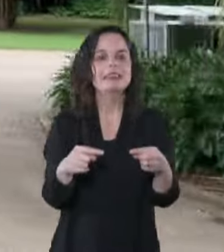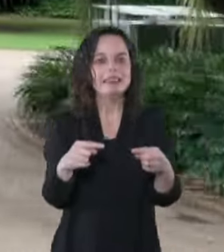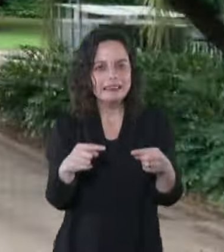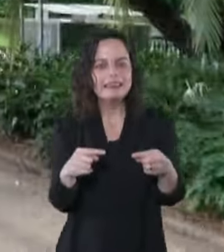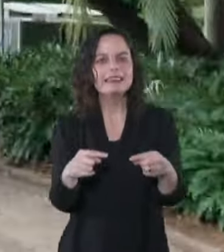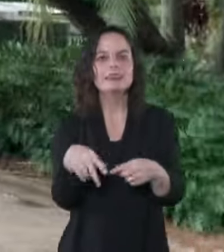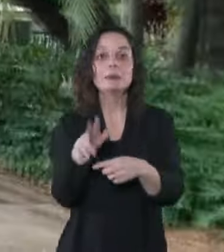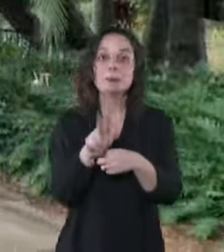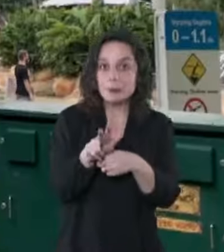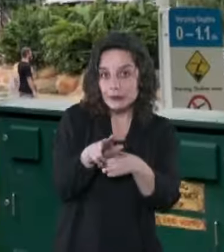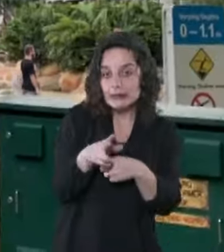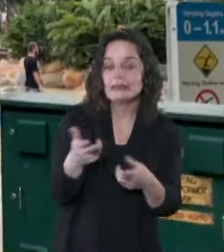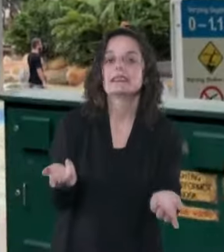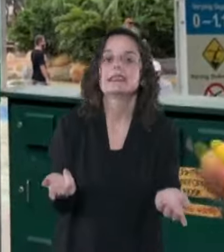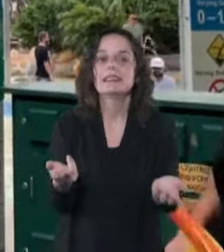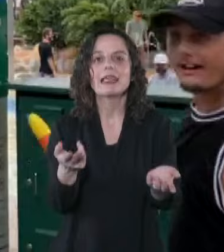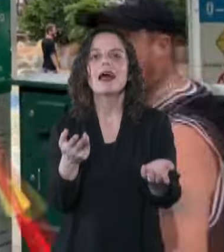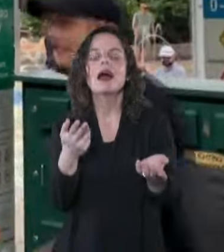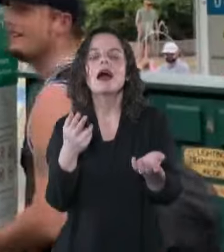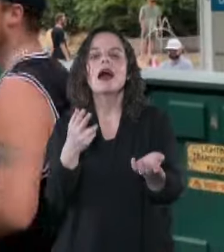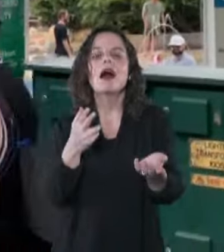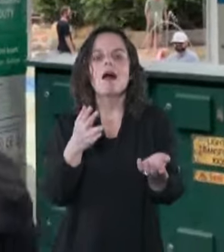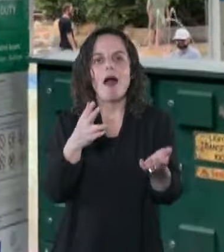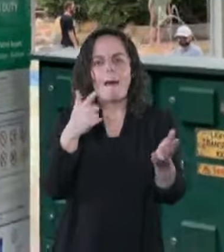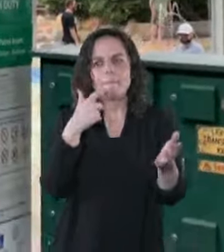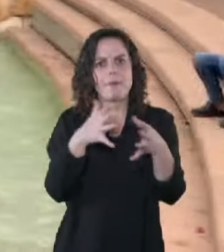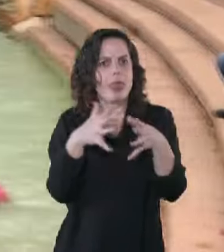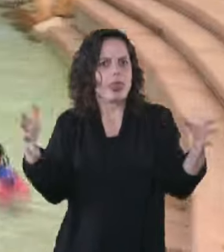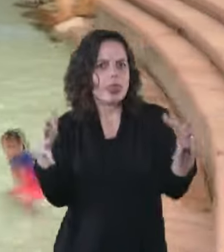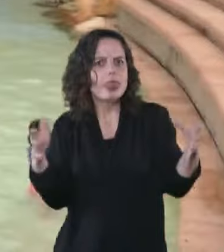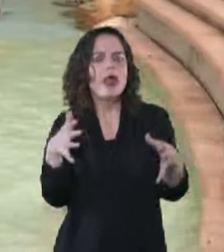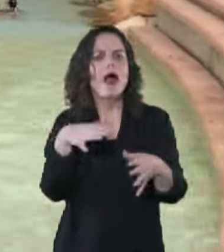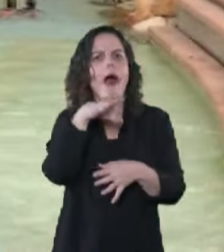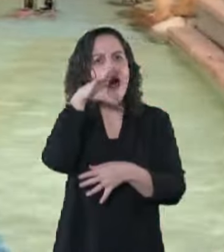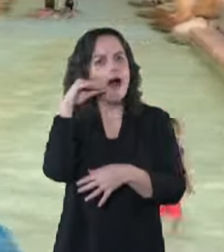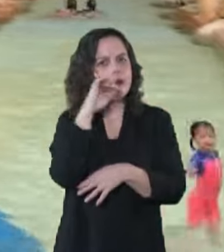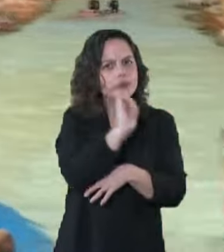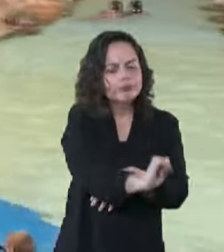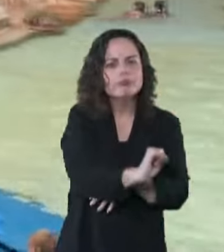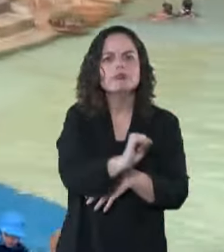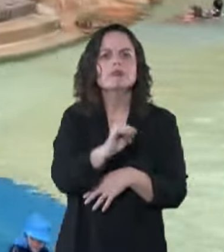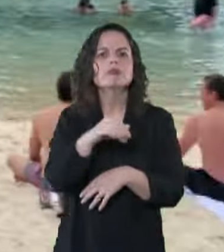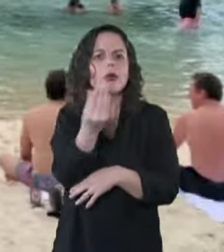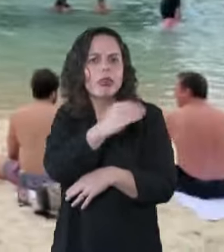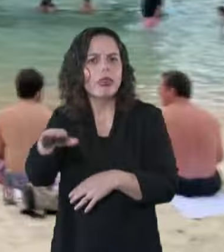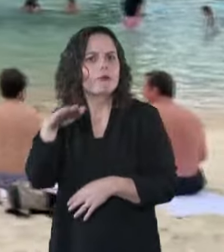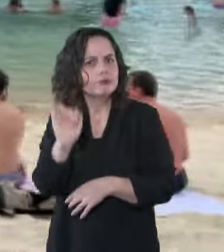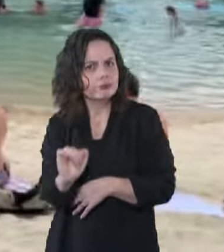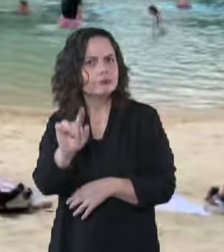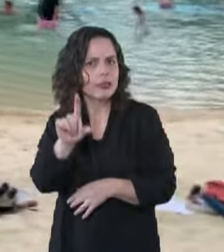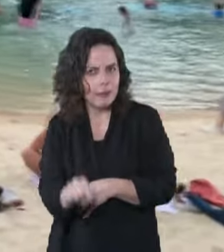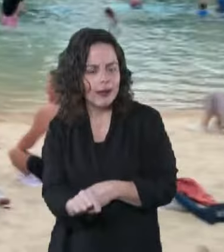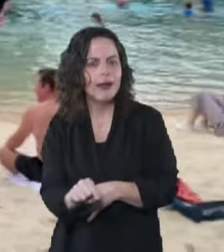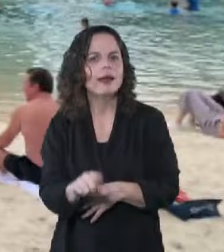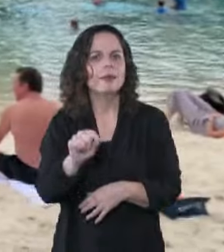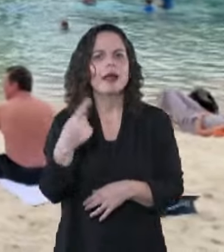uma piscina artificial enorme, para os adultos, para as crianças. Depois tem,